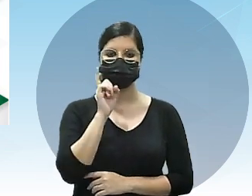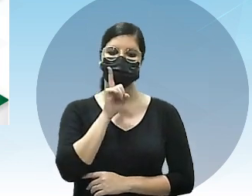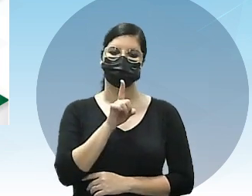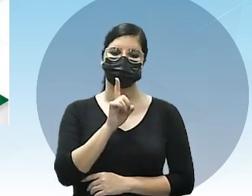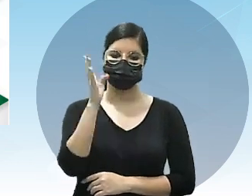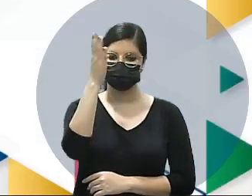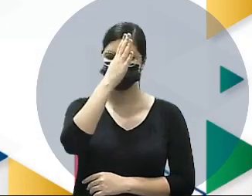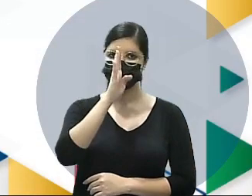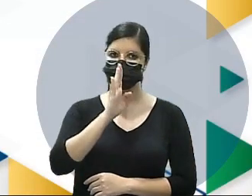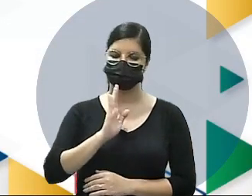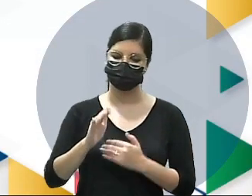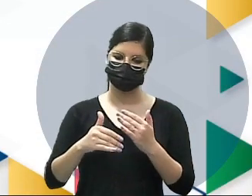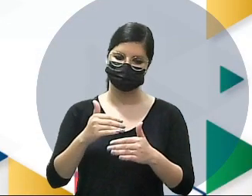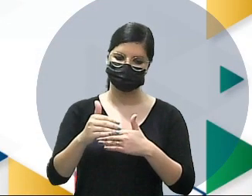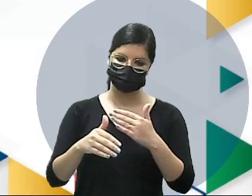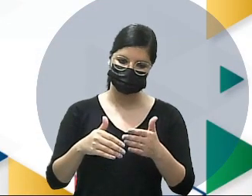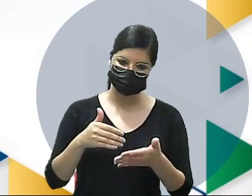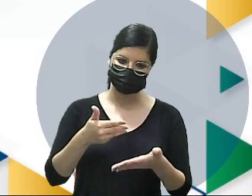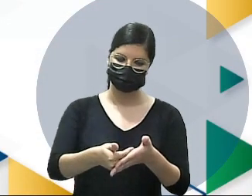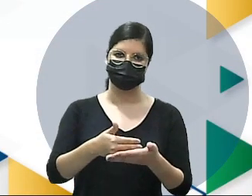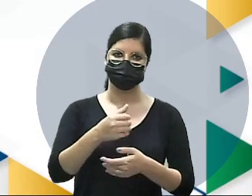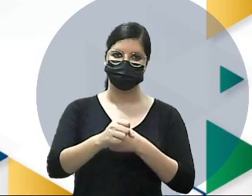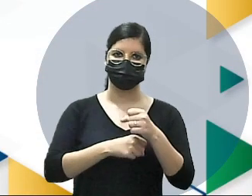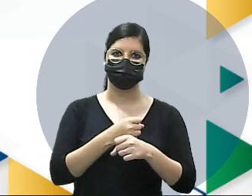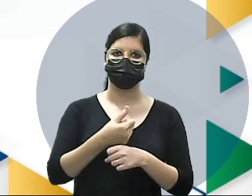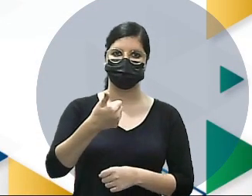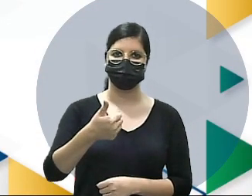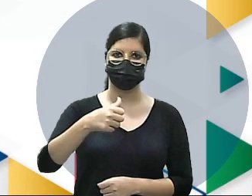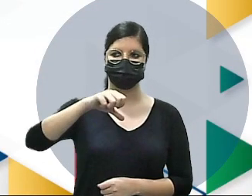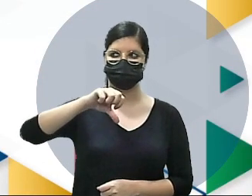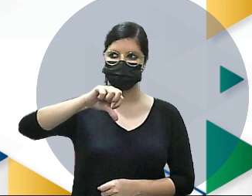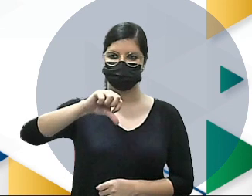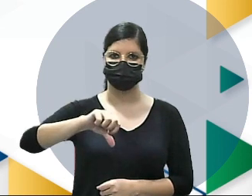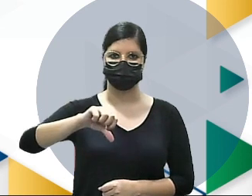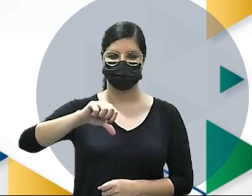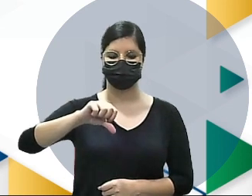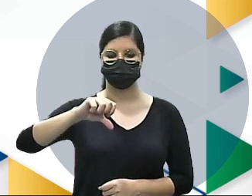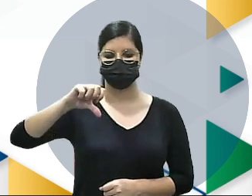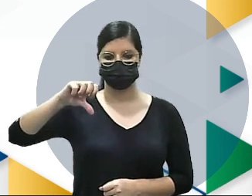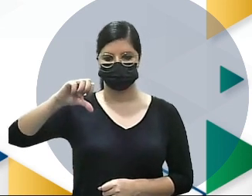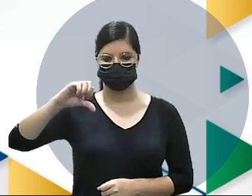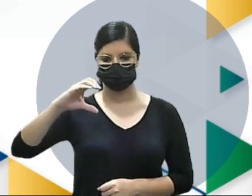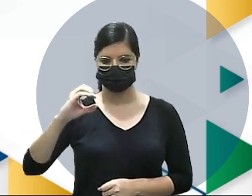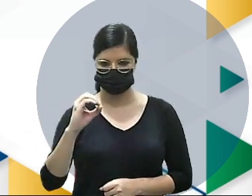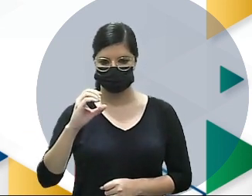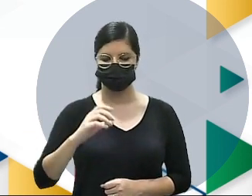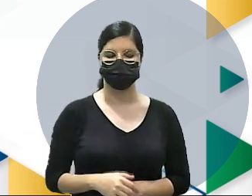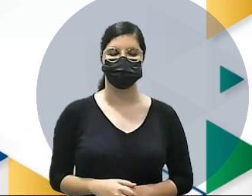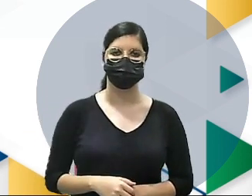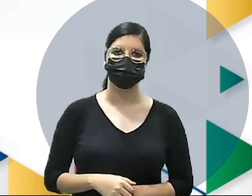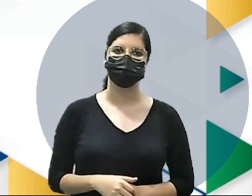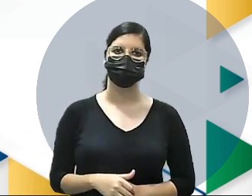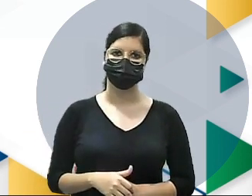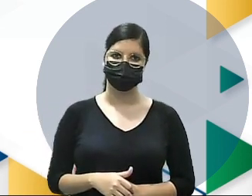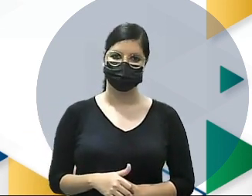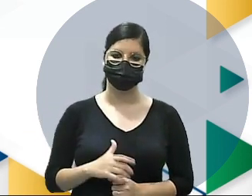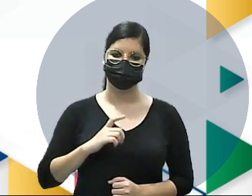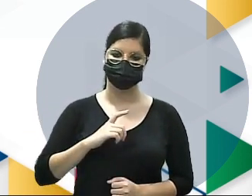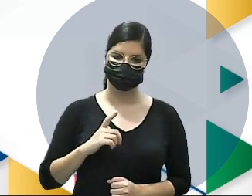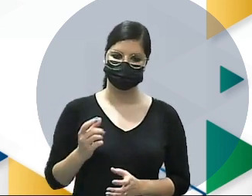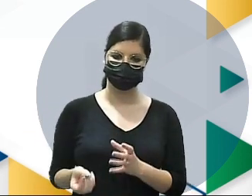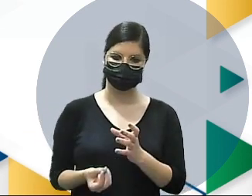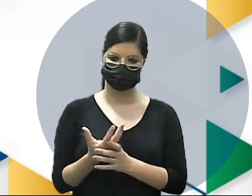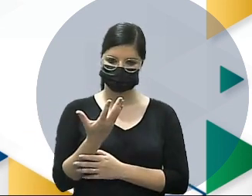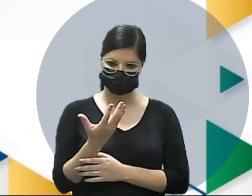no Brasil ela só vê se envolver mais ali perto do ano de 1990 Então ela